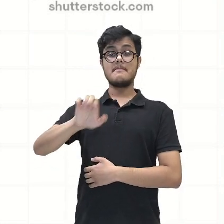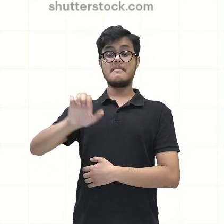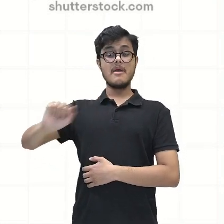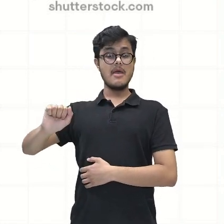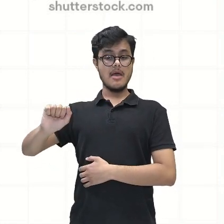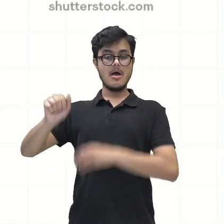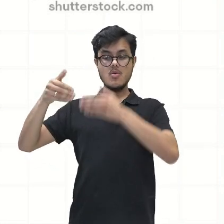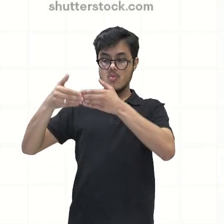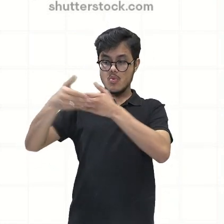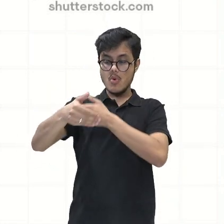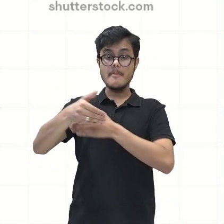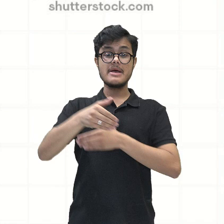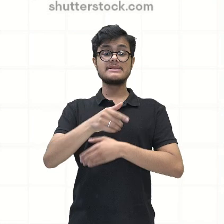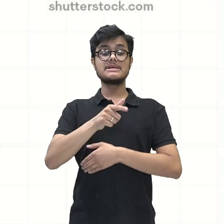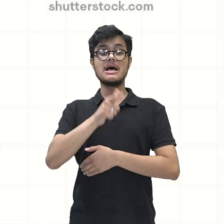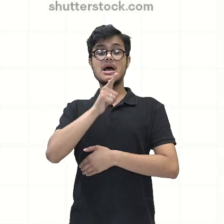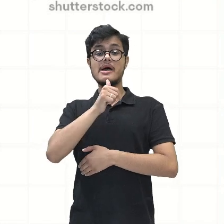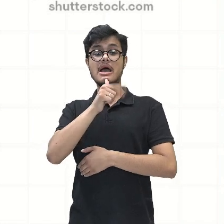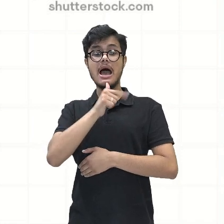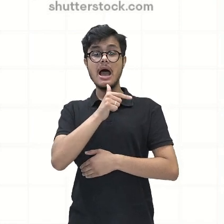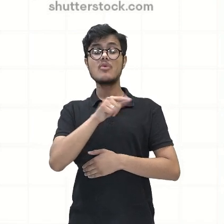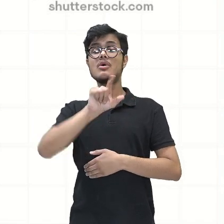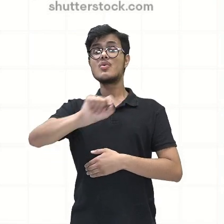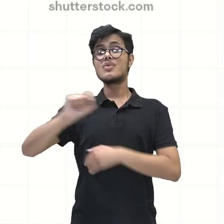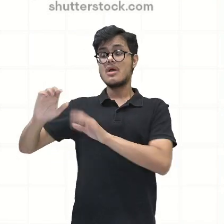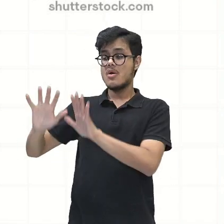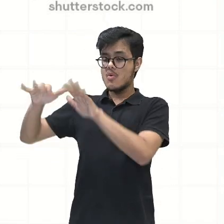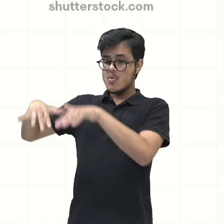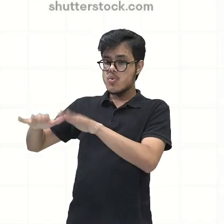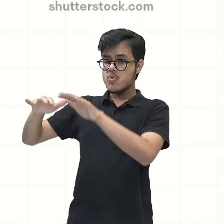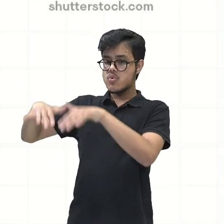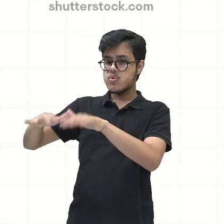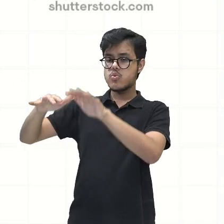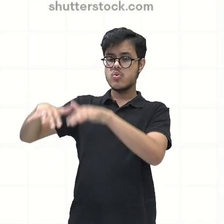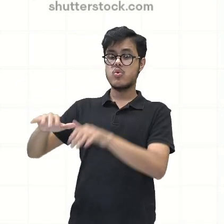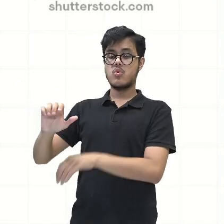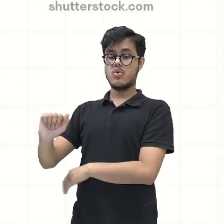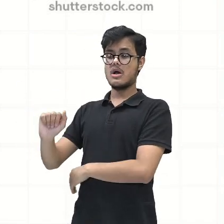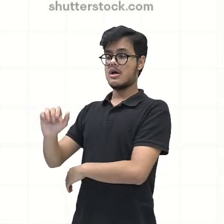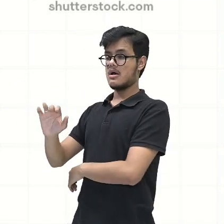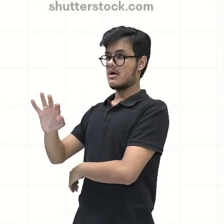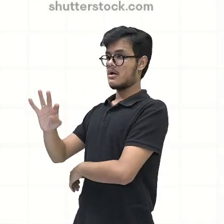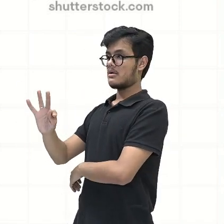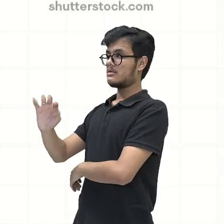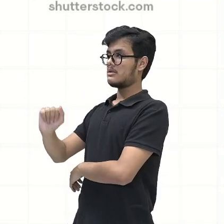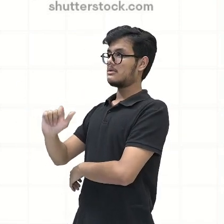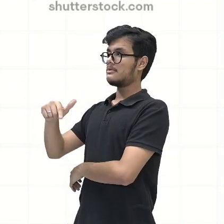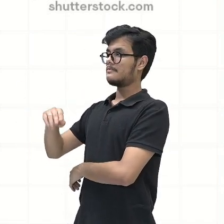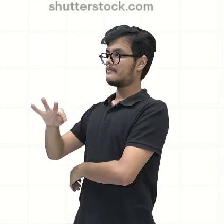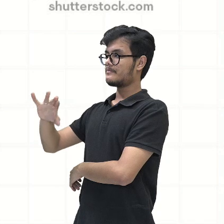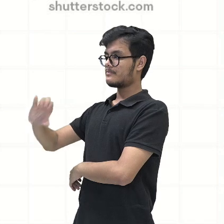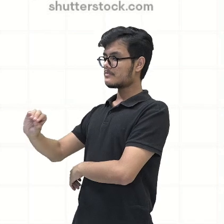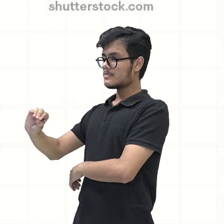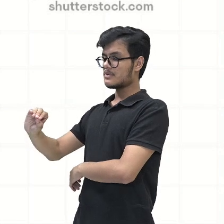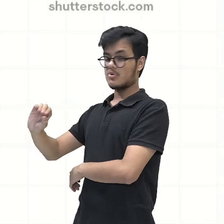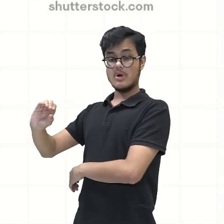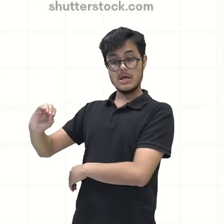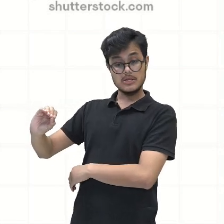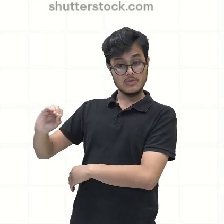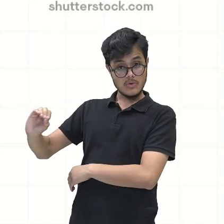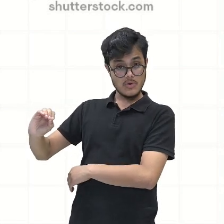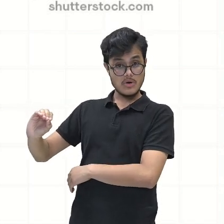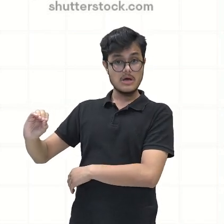origina no Oceano Atlântico. Então, ela vai atuar aqui no verão, na parte ocidental